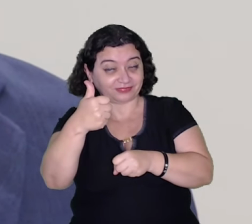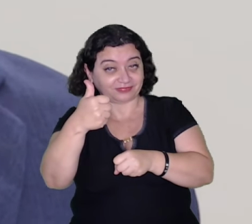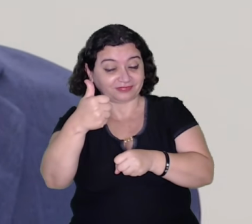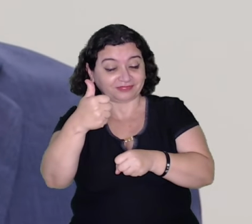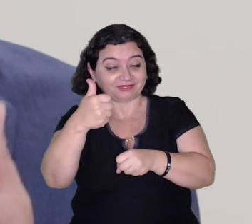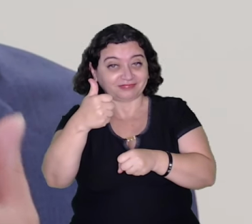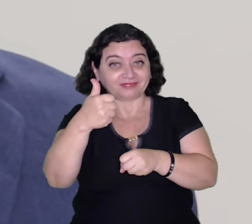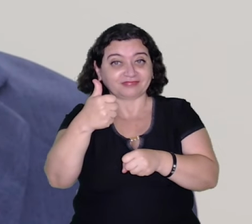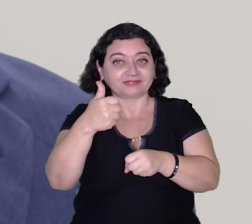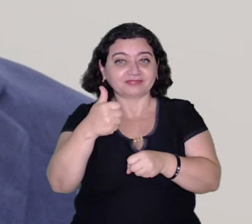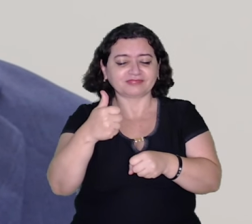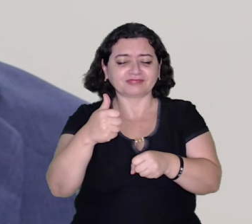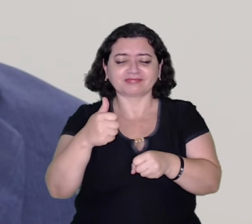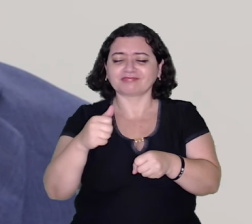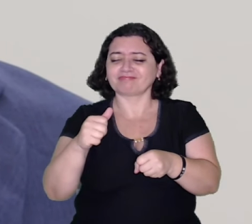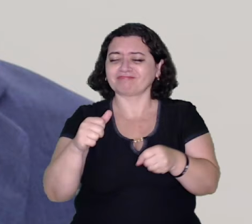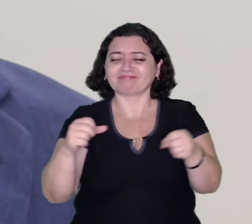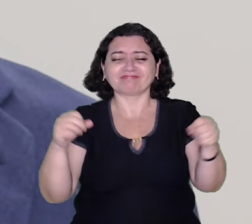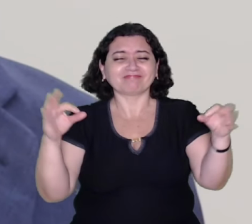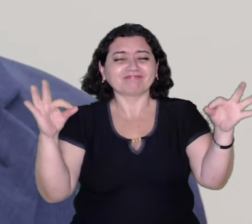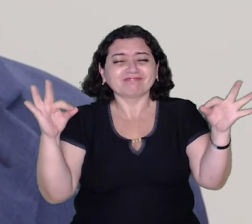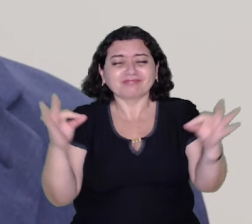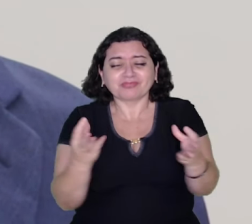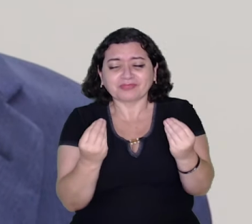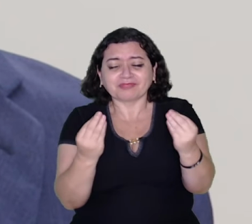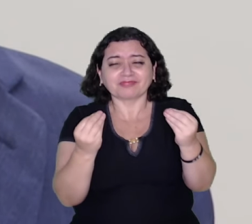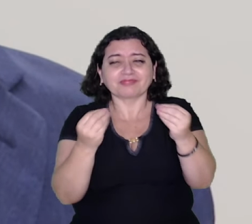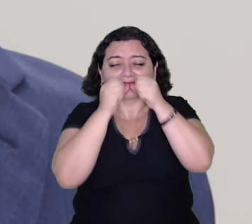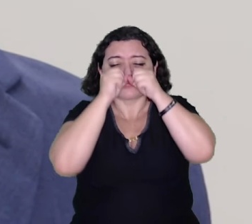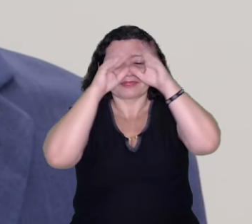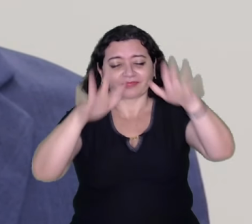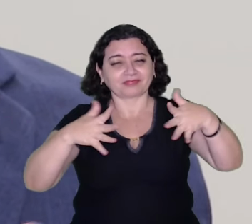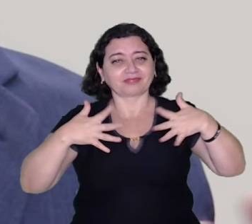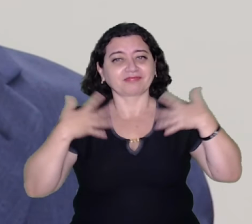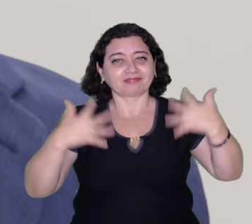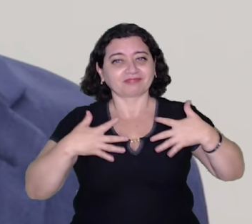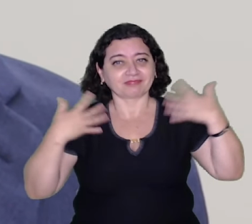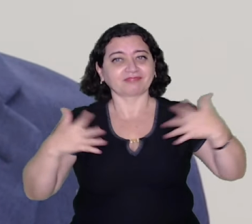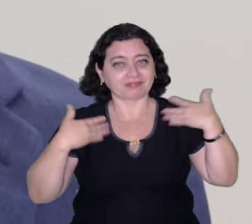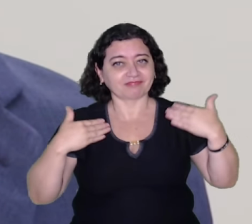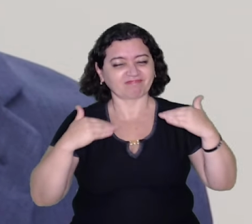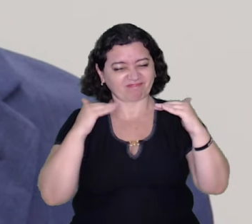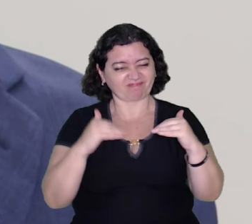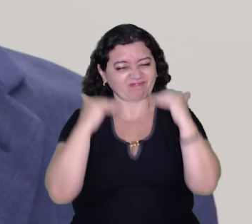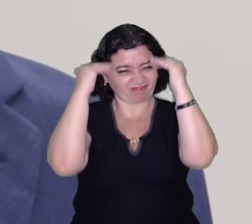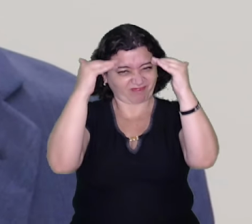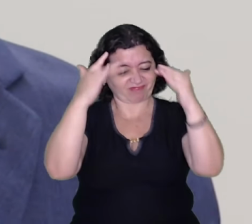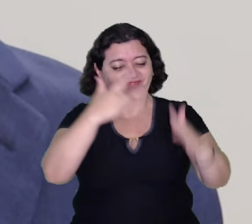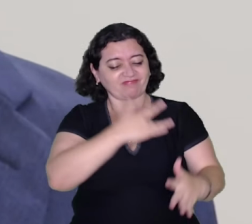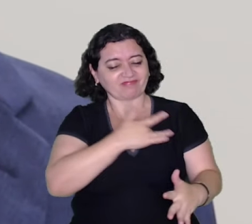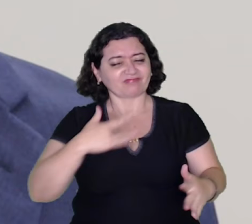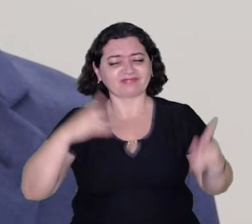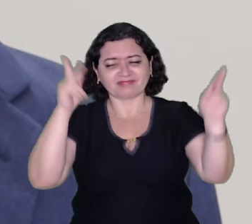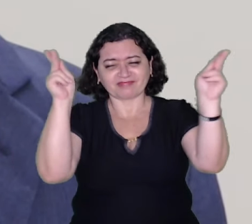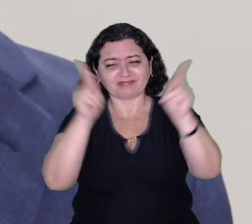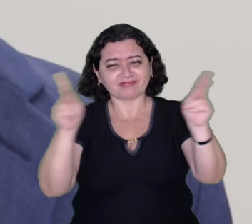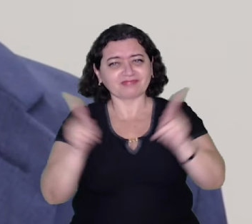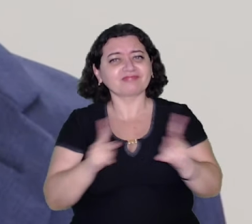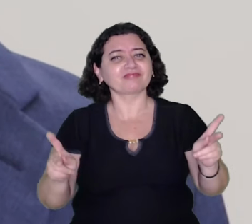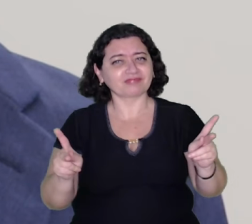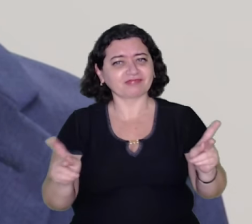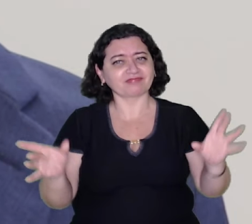2021, cheio de bênçãos, cheio de alegria, cheio de prosperidade, saúde, paz,